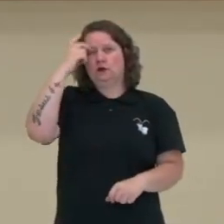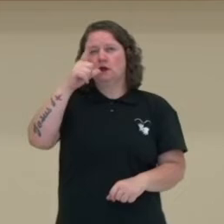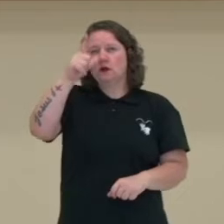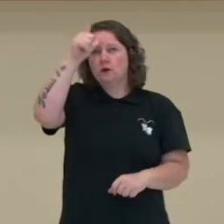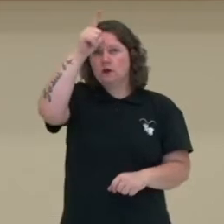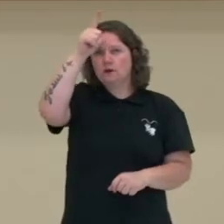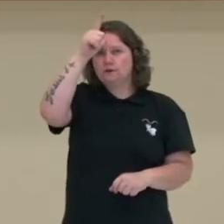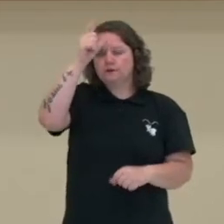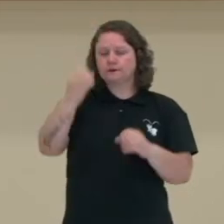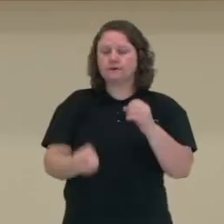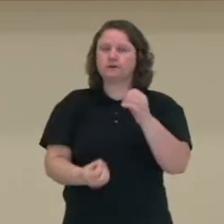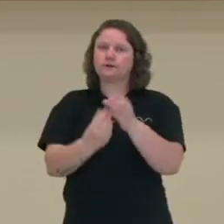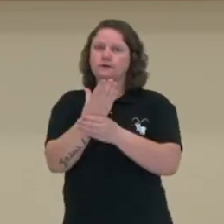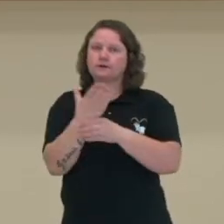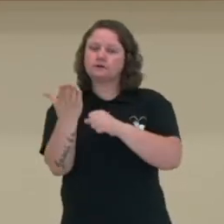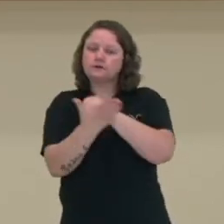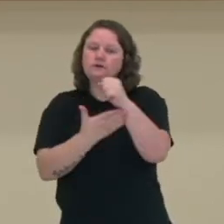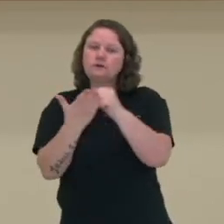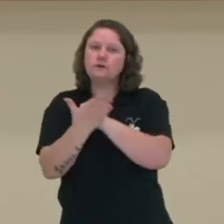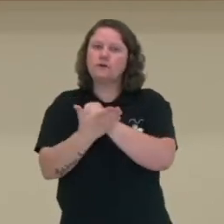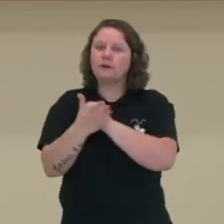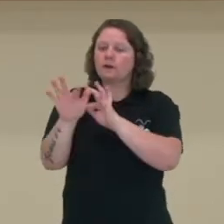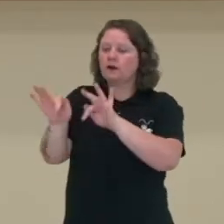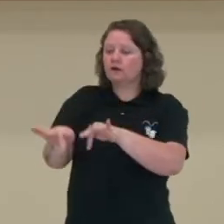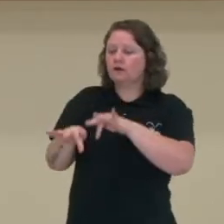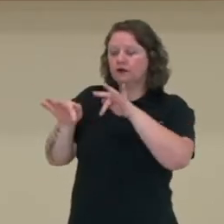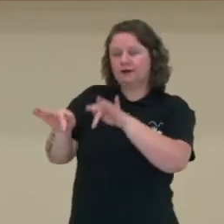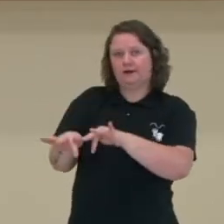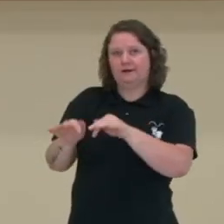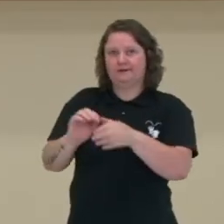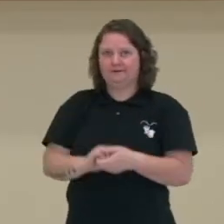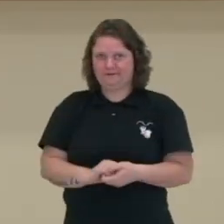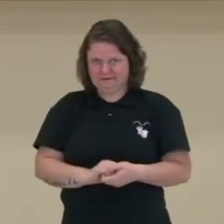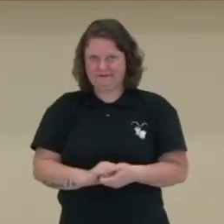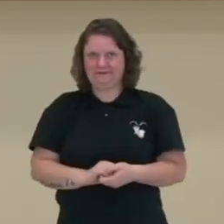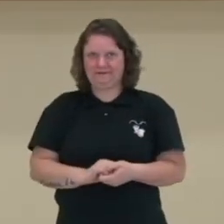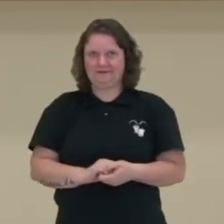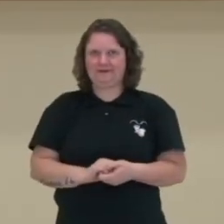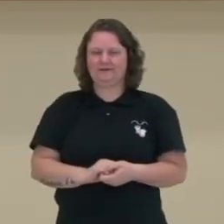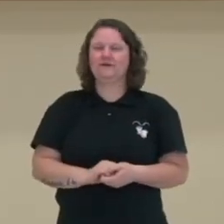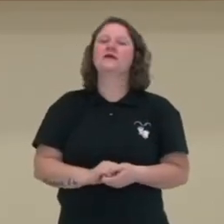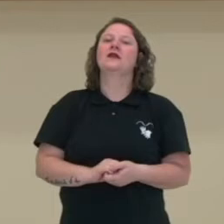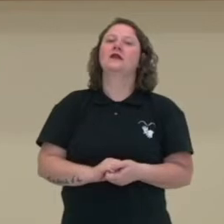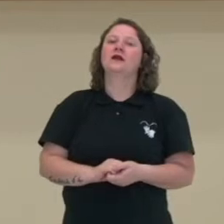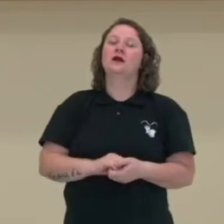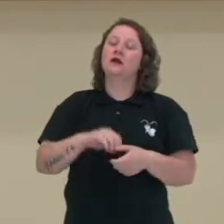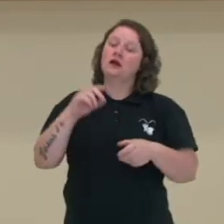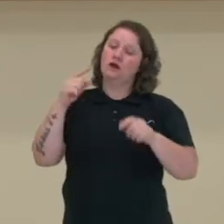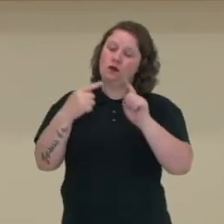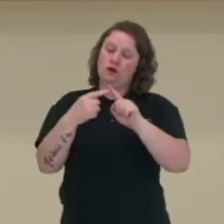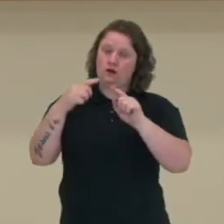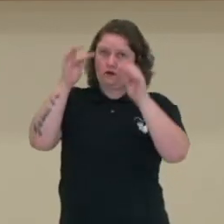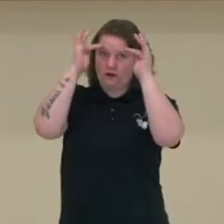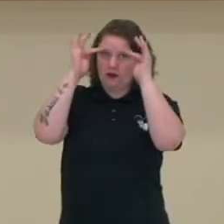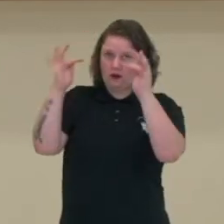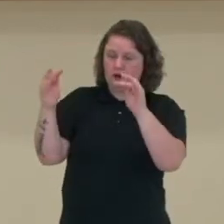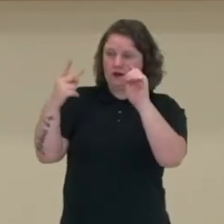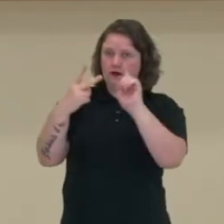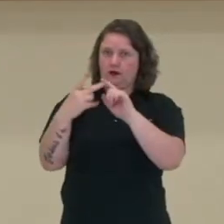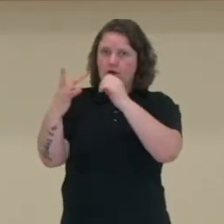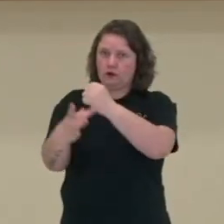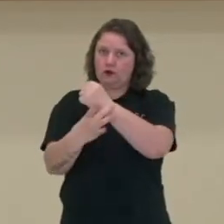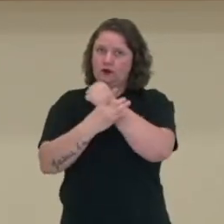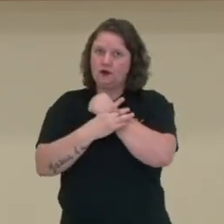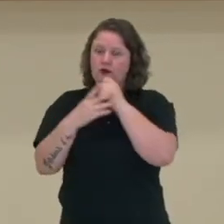guerreira, surgiu a base do feudalismo. Colonato com comitatus. Fidelidade, proteção, juramentos